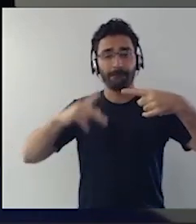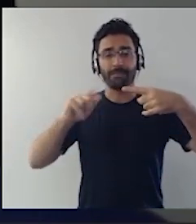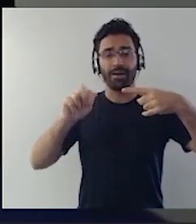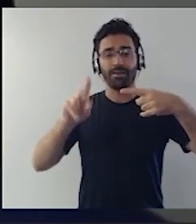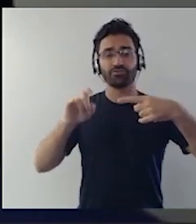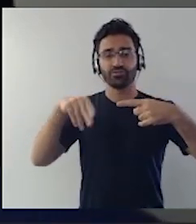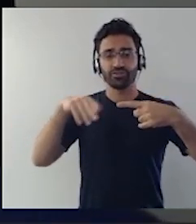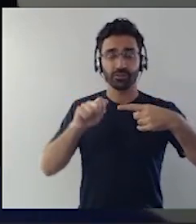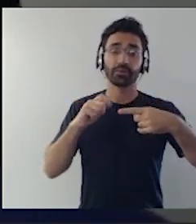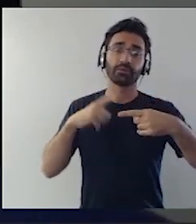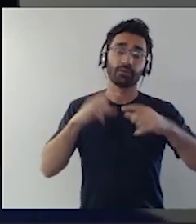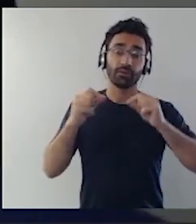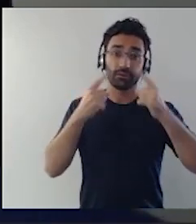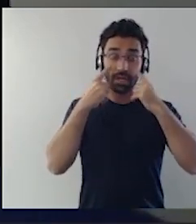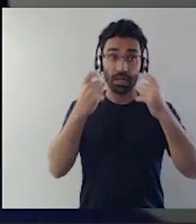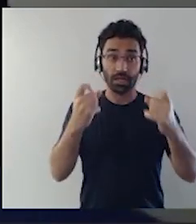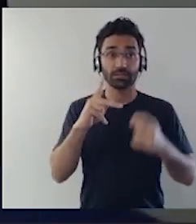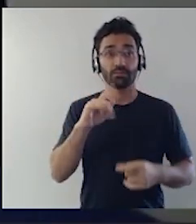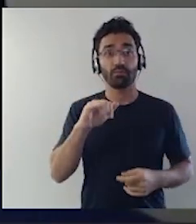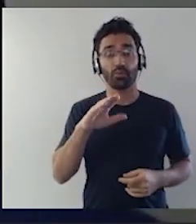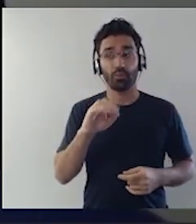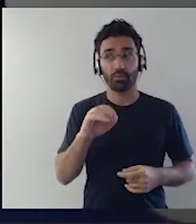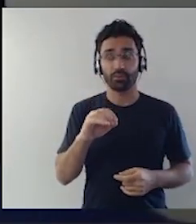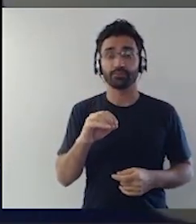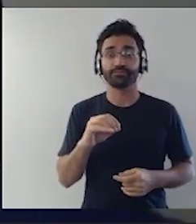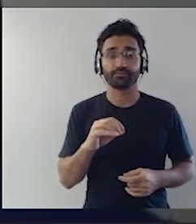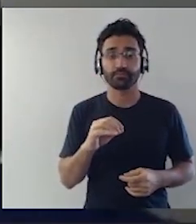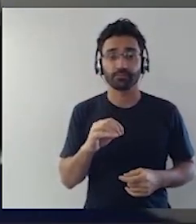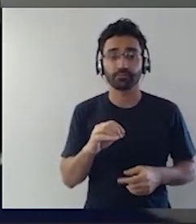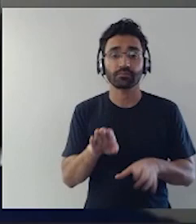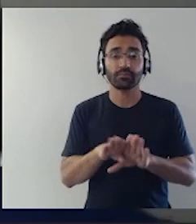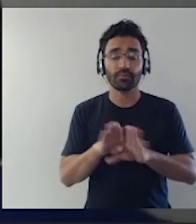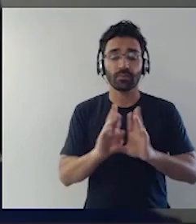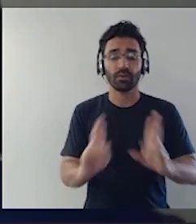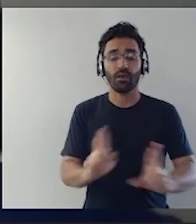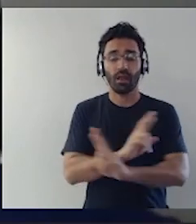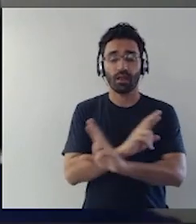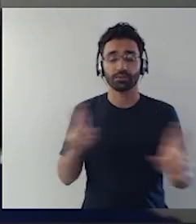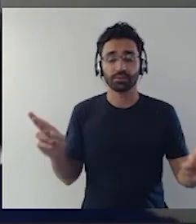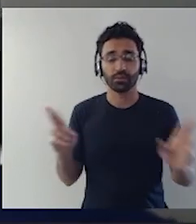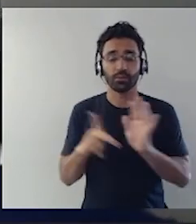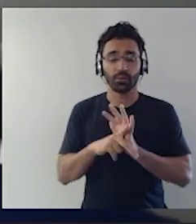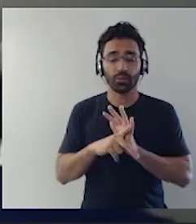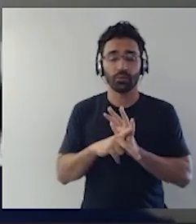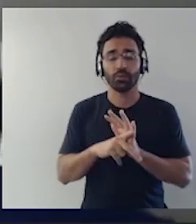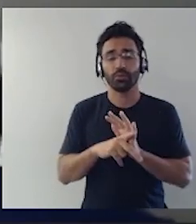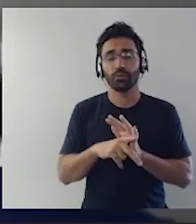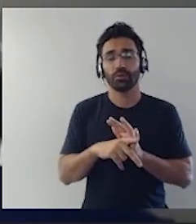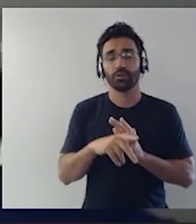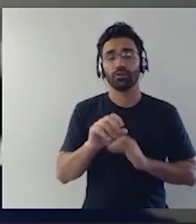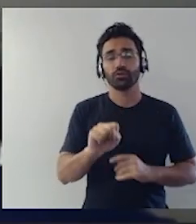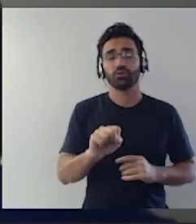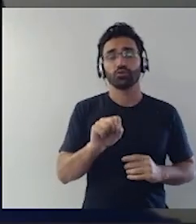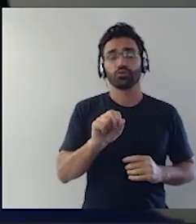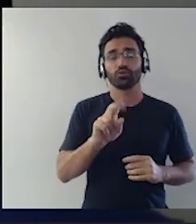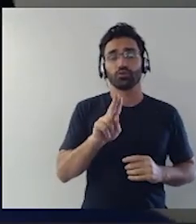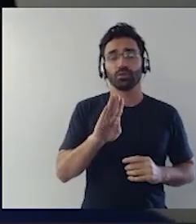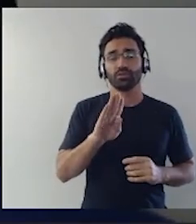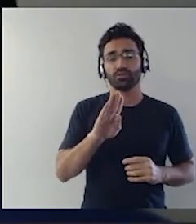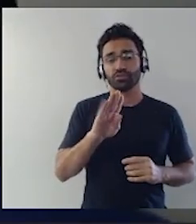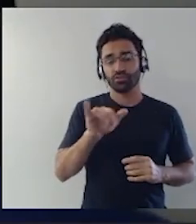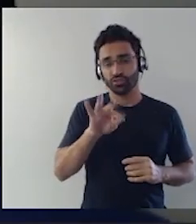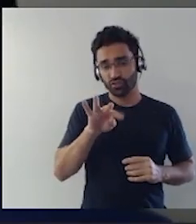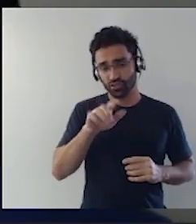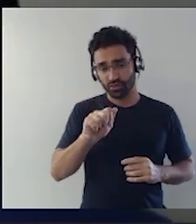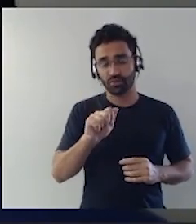influxo da supremacia do interesse público sobre o privado e nas relações intersubjetivas da administração pública